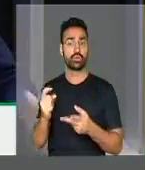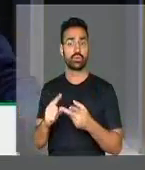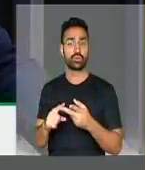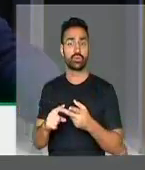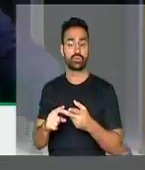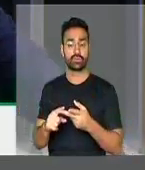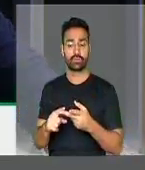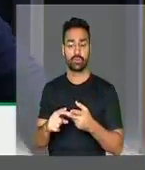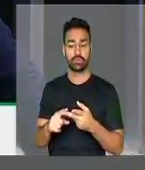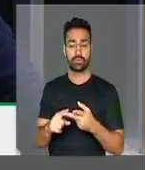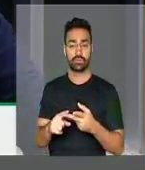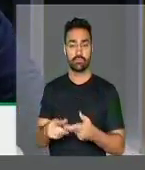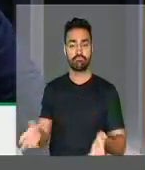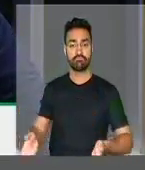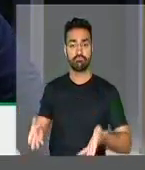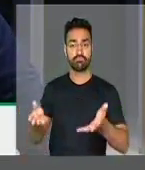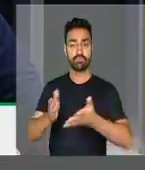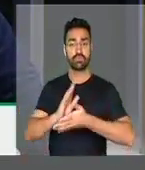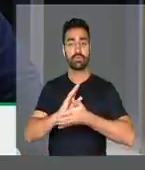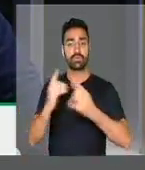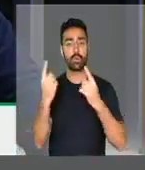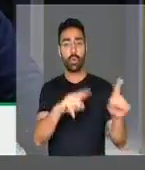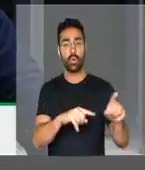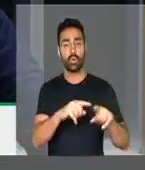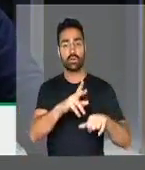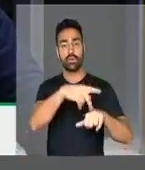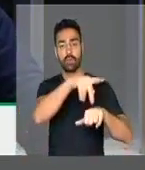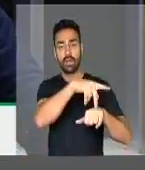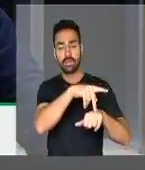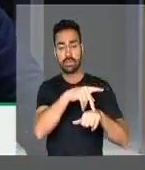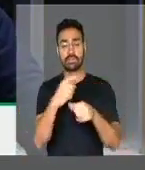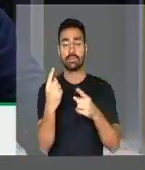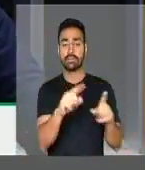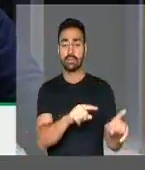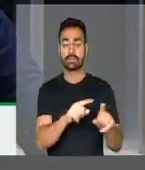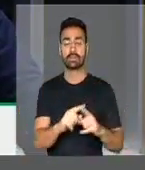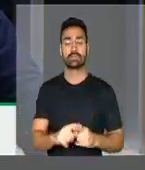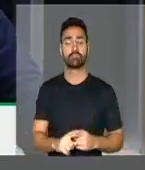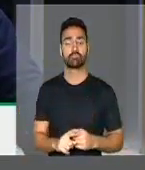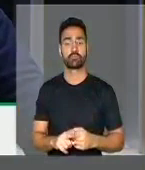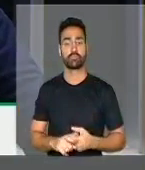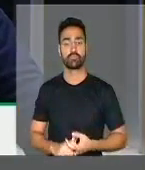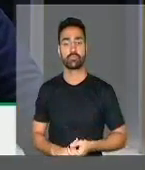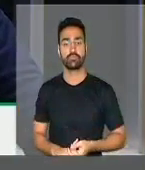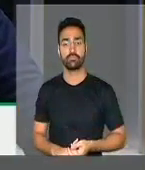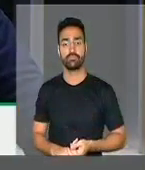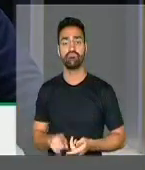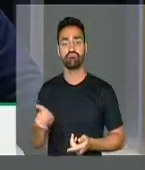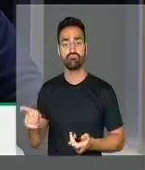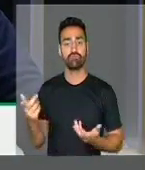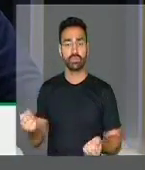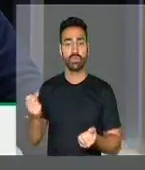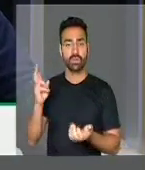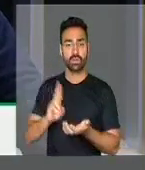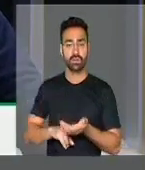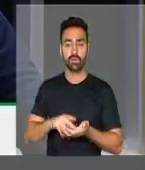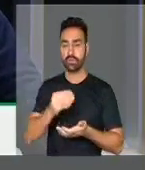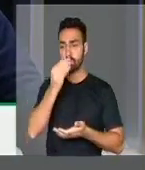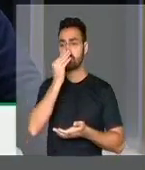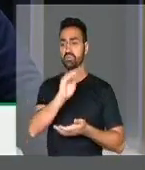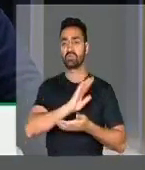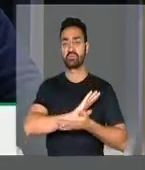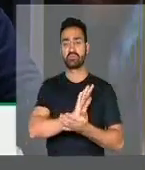alimentando a xenofobia assumindo o sua misoginia